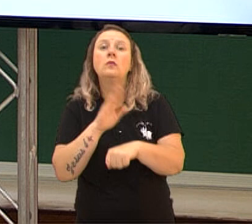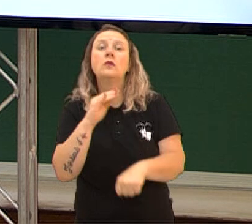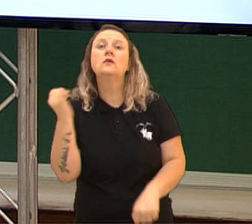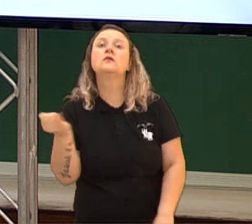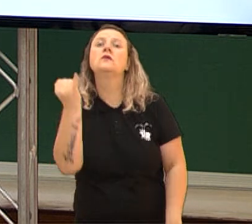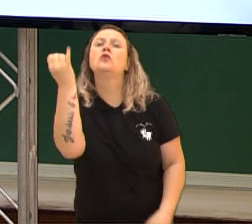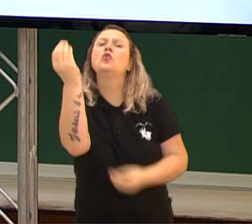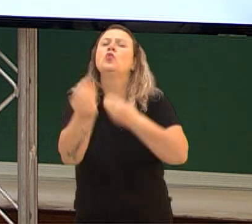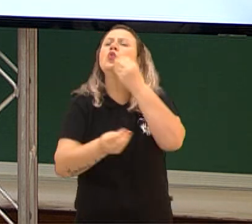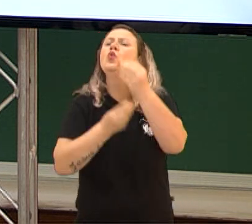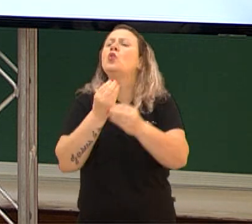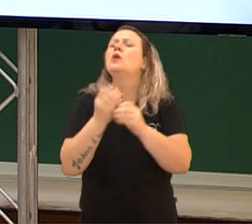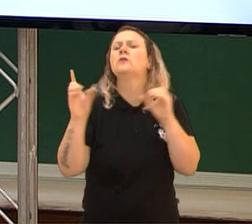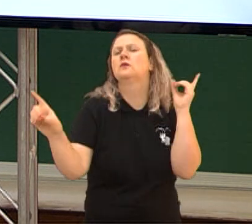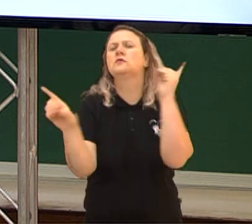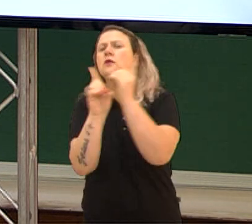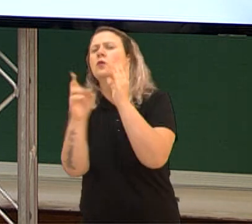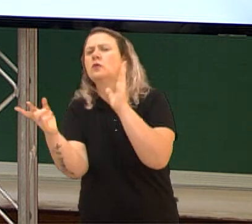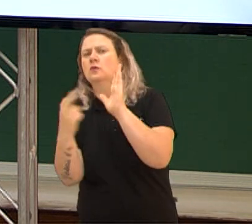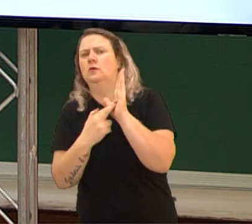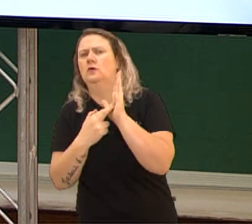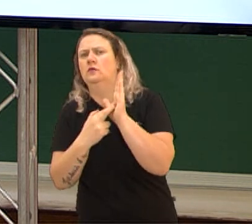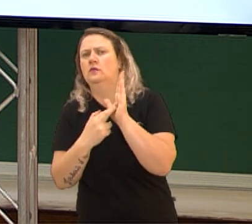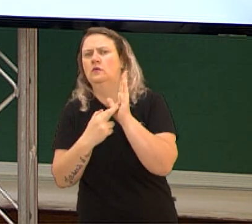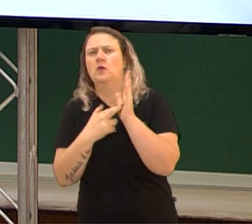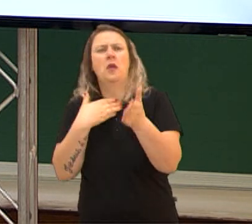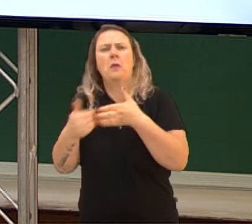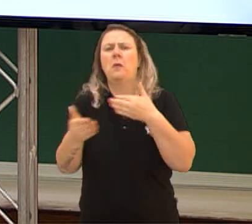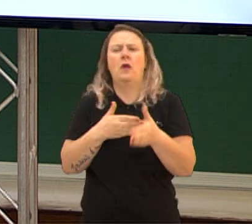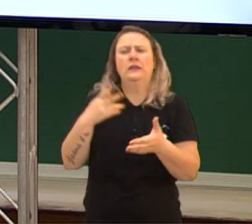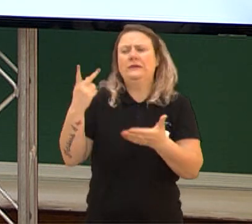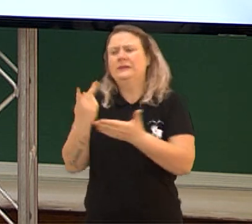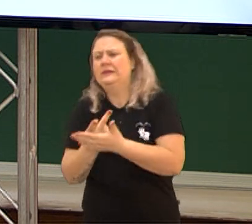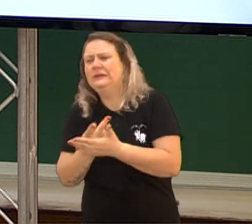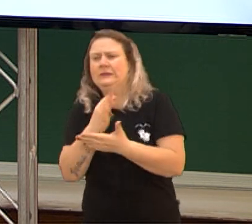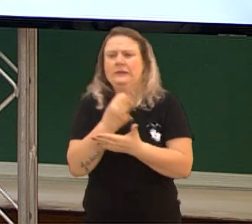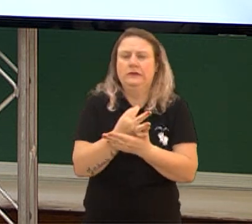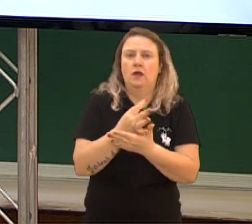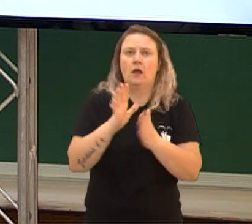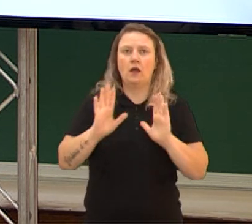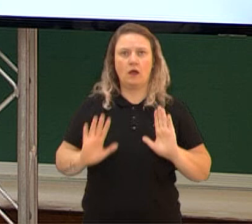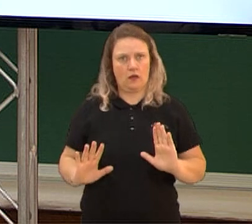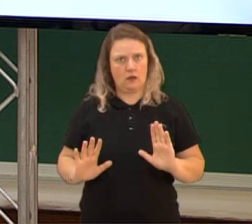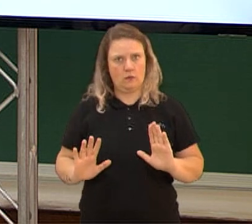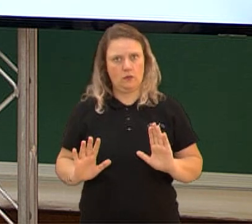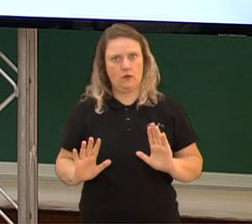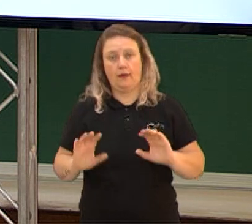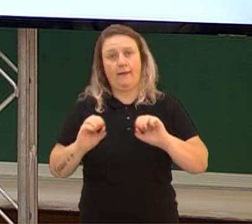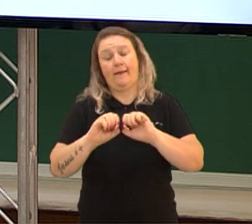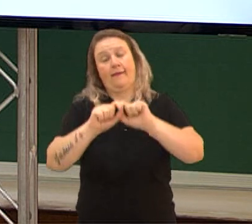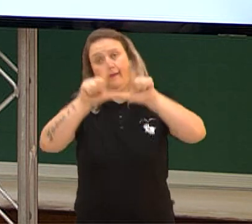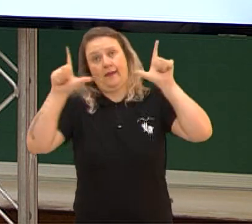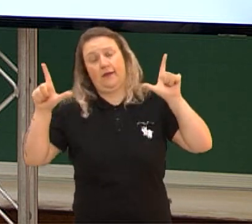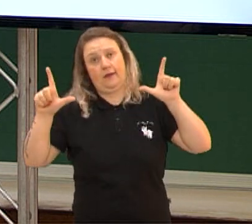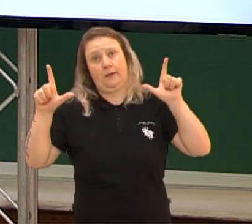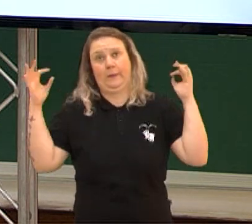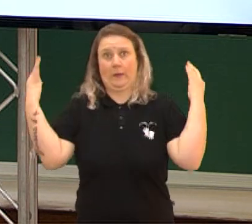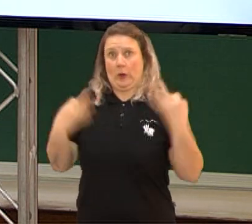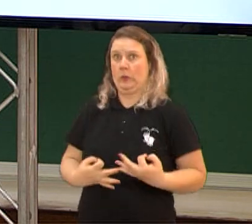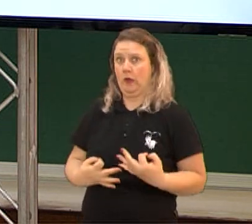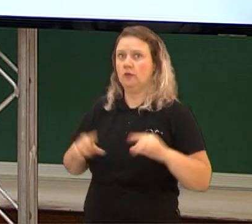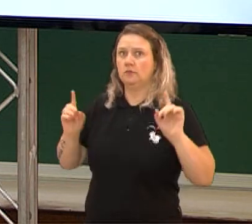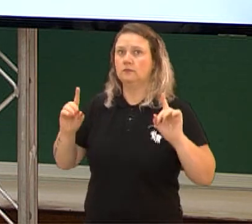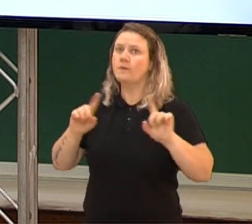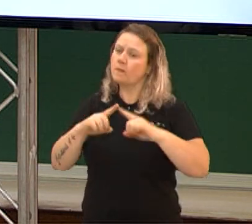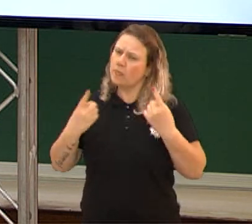nesse resultado, tá bom? Se você fez a conta e chegou lá e errou uma continha demais, não vou dizer para você que está excelente, porque não está, mas está muito